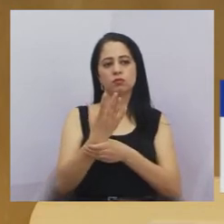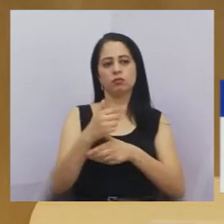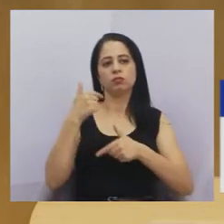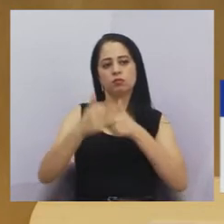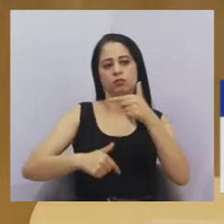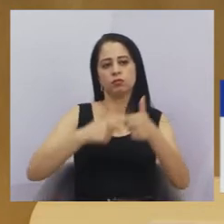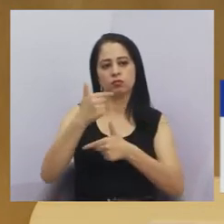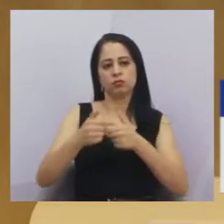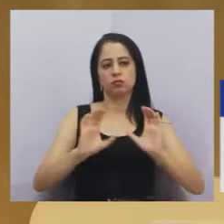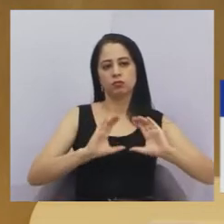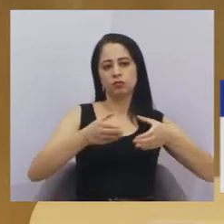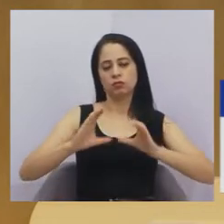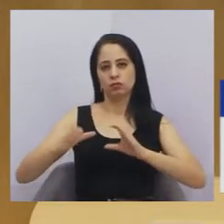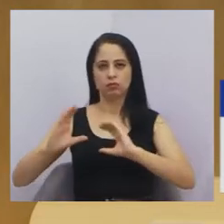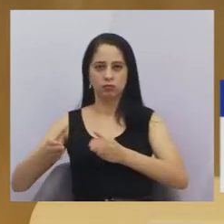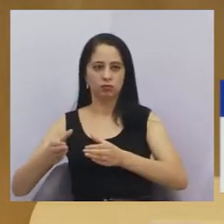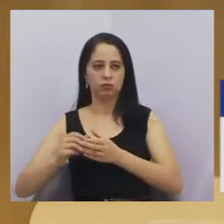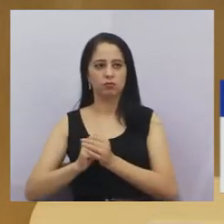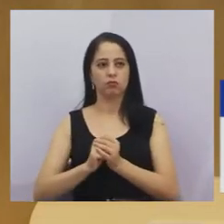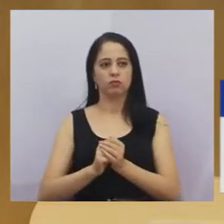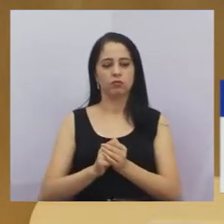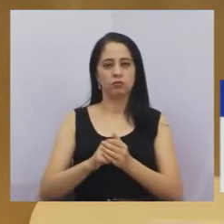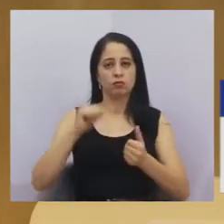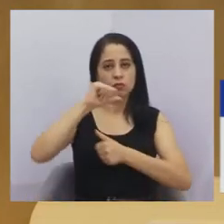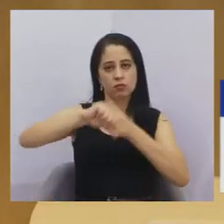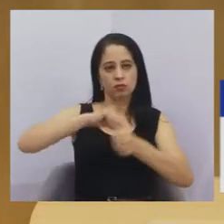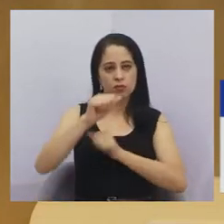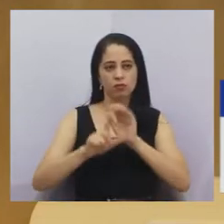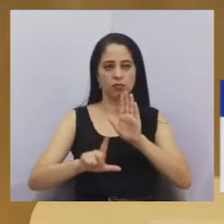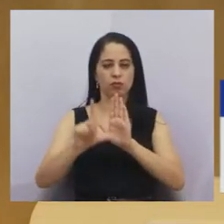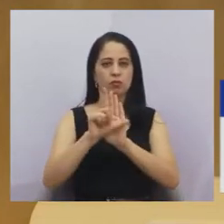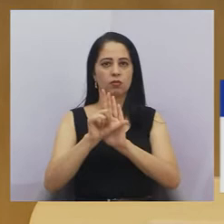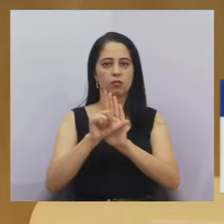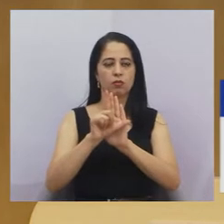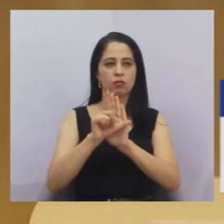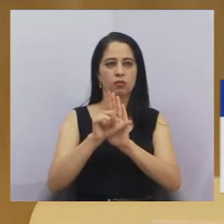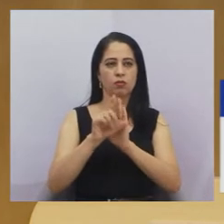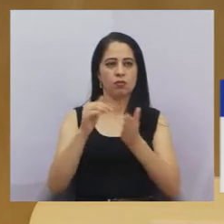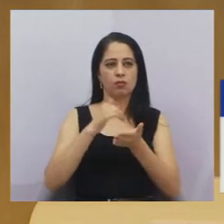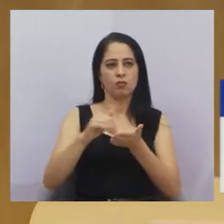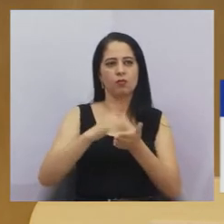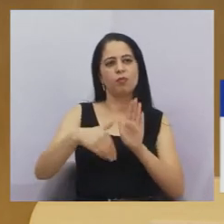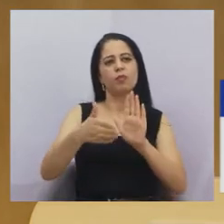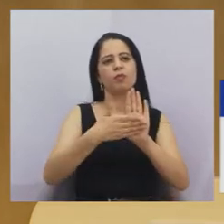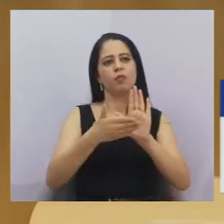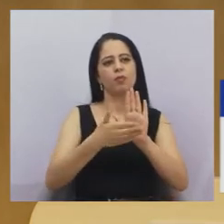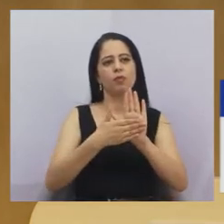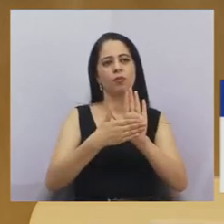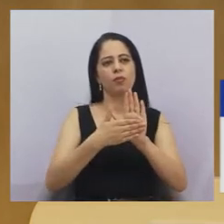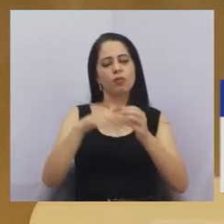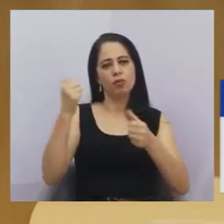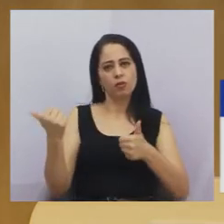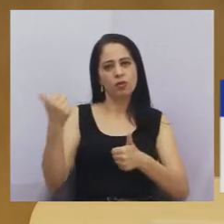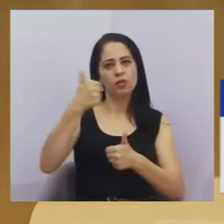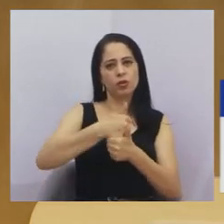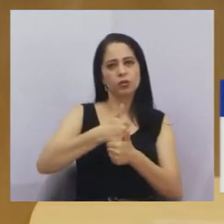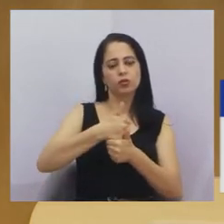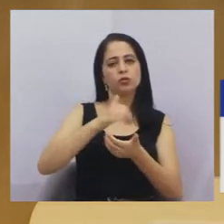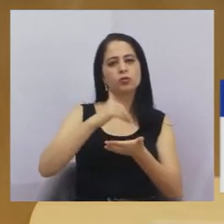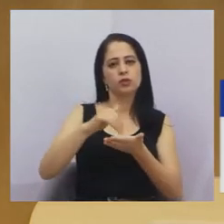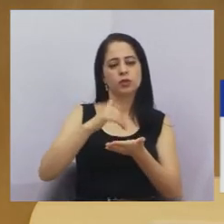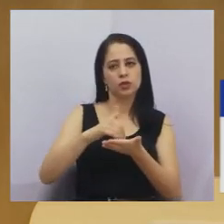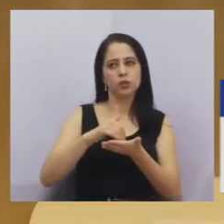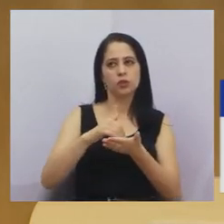dá outras providências. A alteração baseia-se na modificação da secretaria proposta em uma subsecretaria